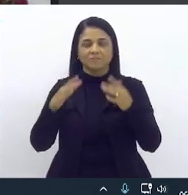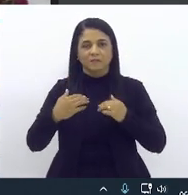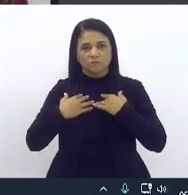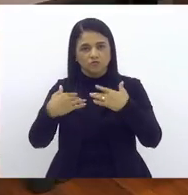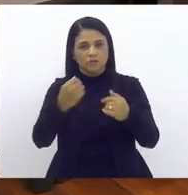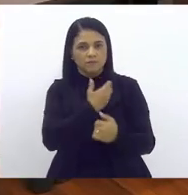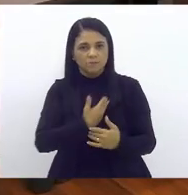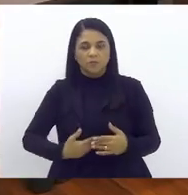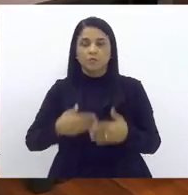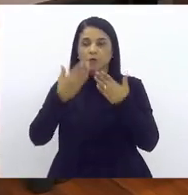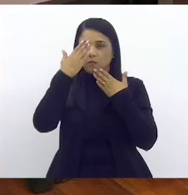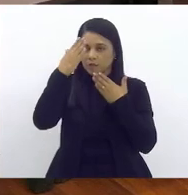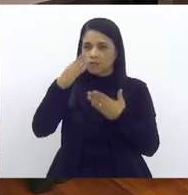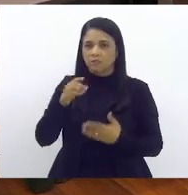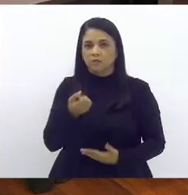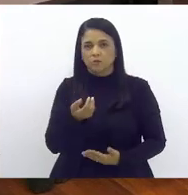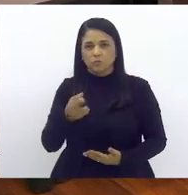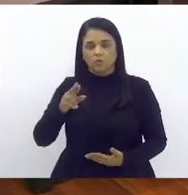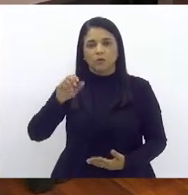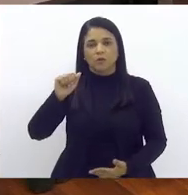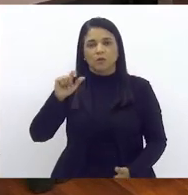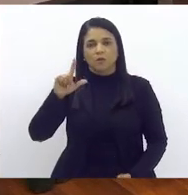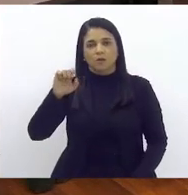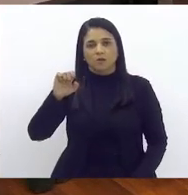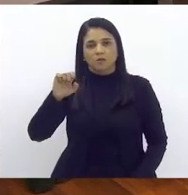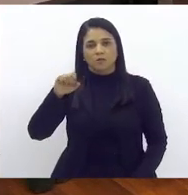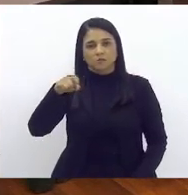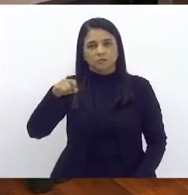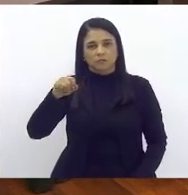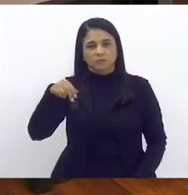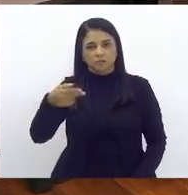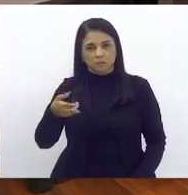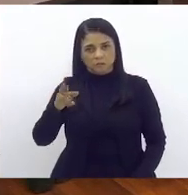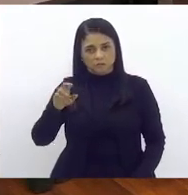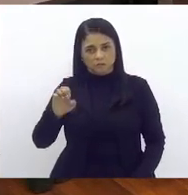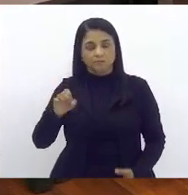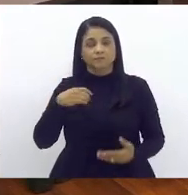obrigado, doutor Alexandre. Muito obrigado. Eu passo agora para